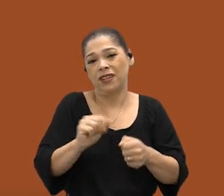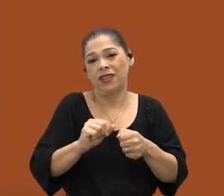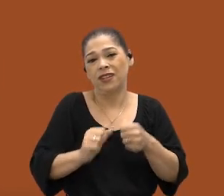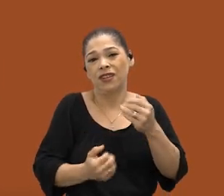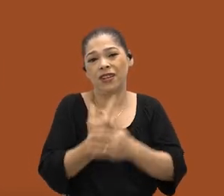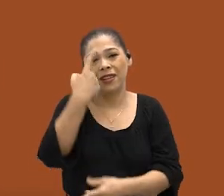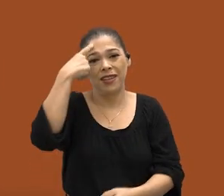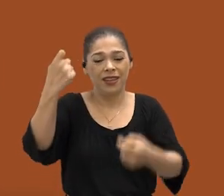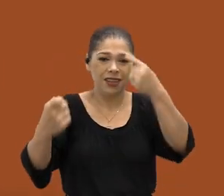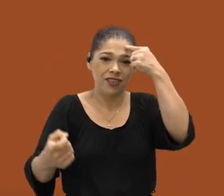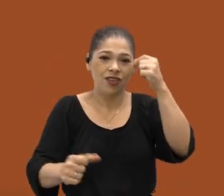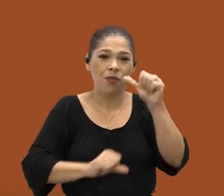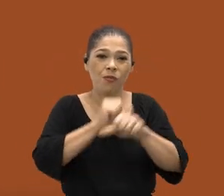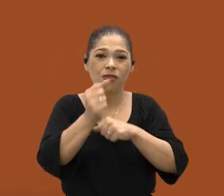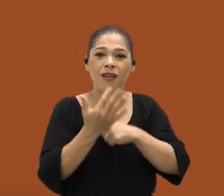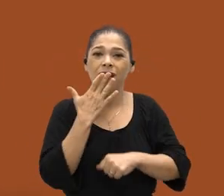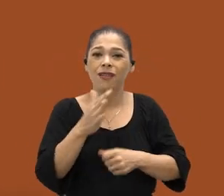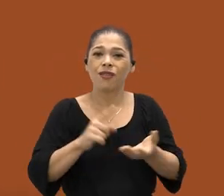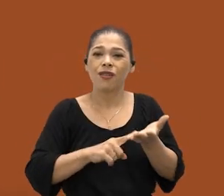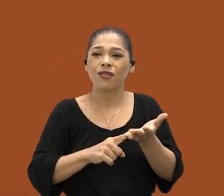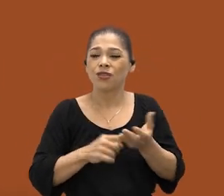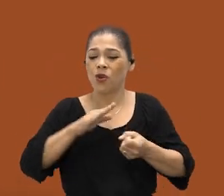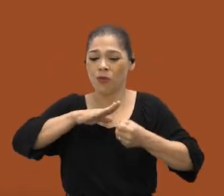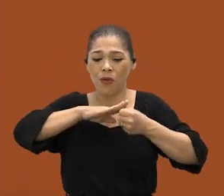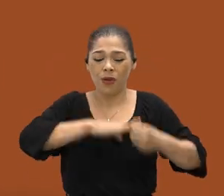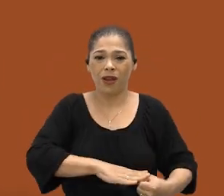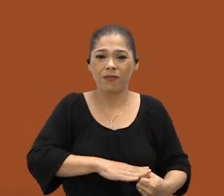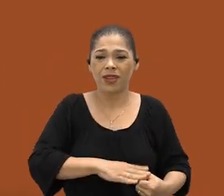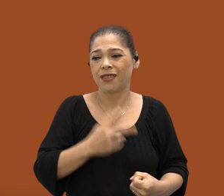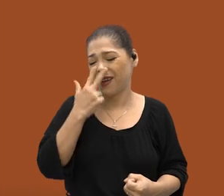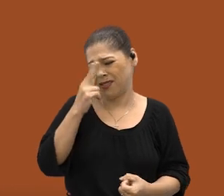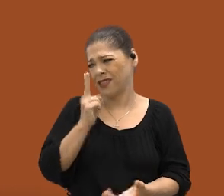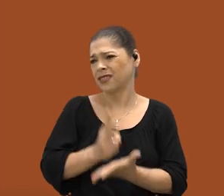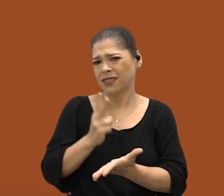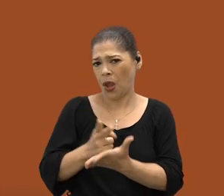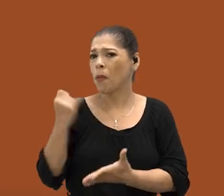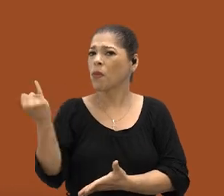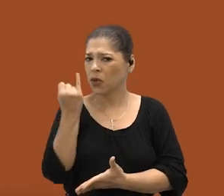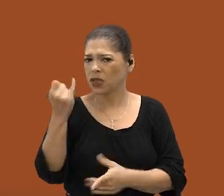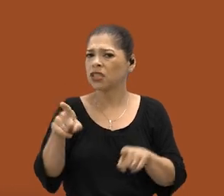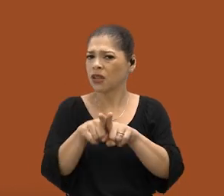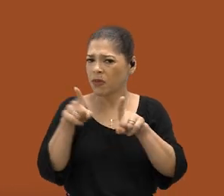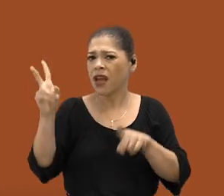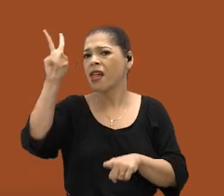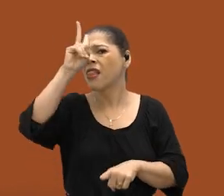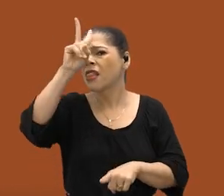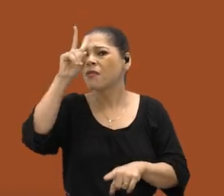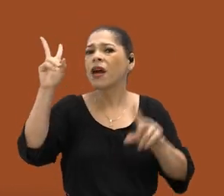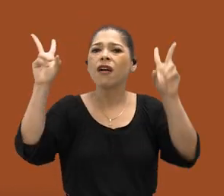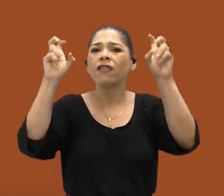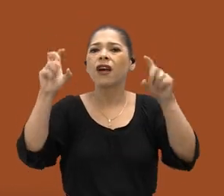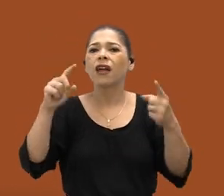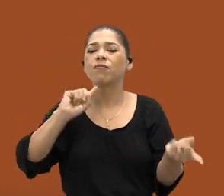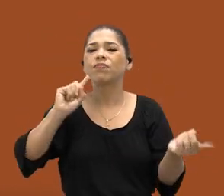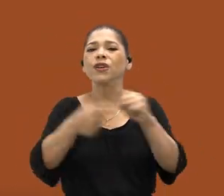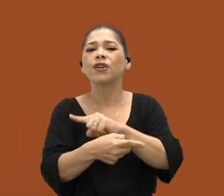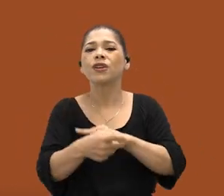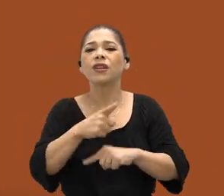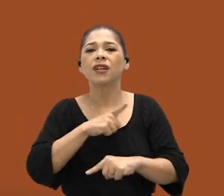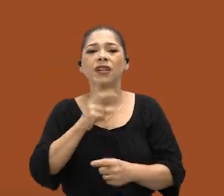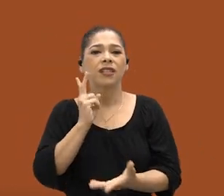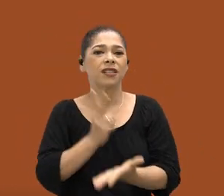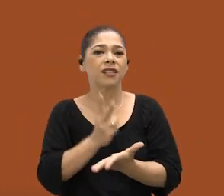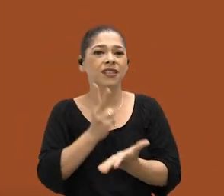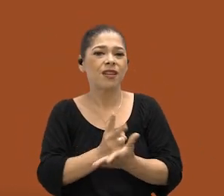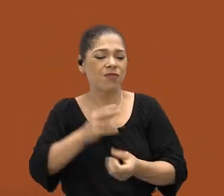criou-se essa ideia de branqueamento sobre o apagamento acho que é sempre importante também frisar que existe uma contrapartida